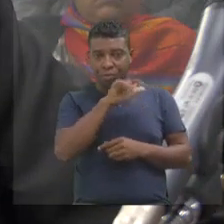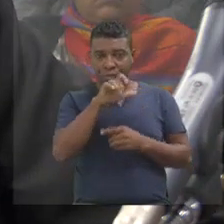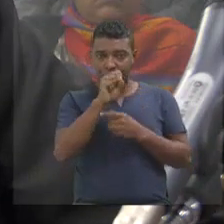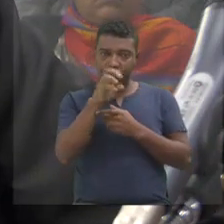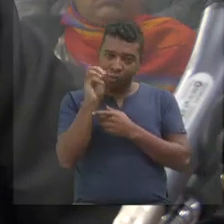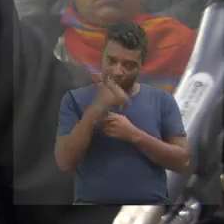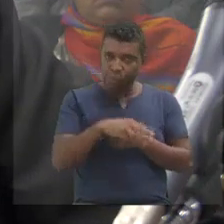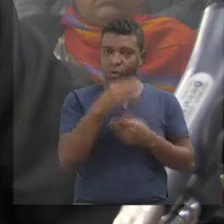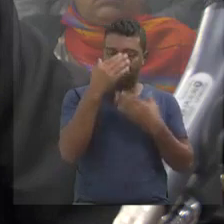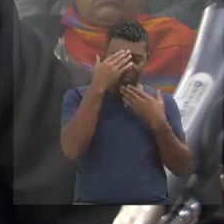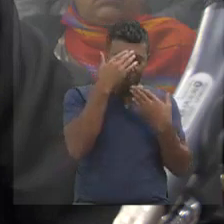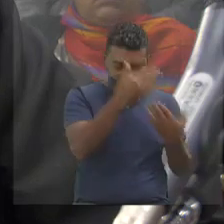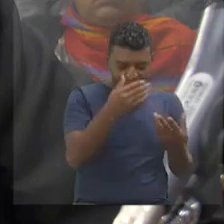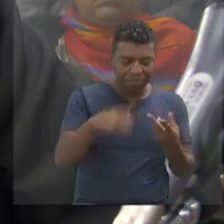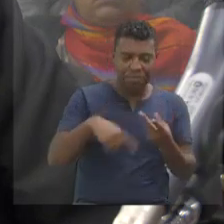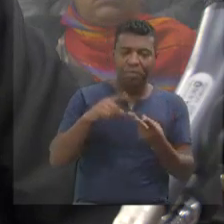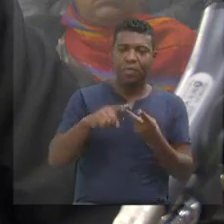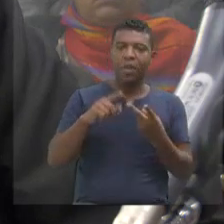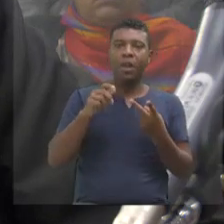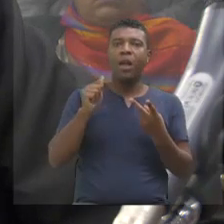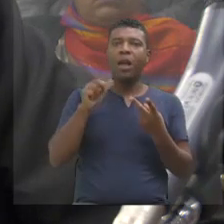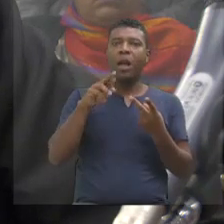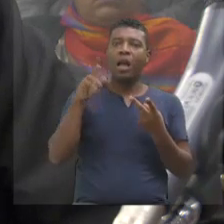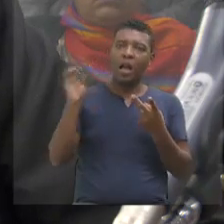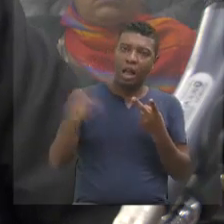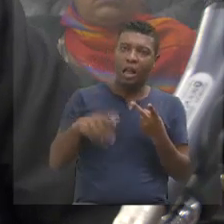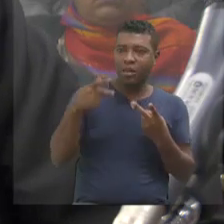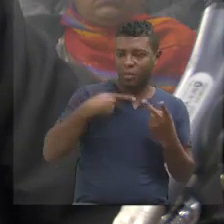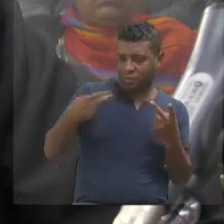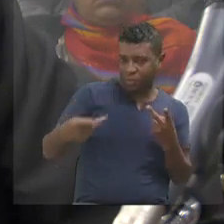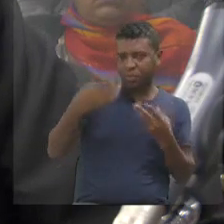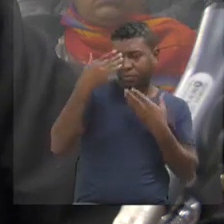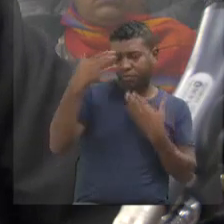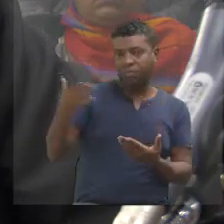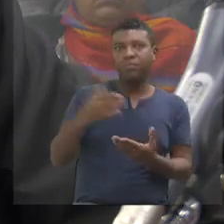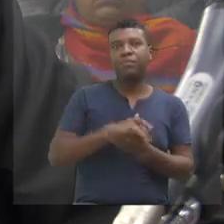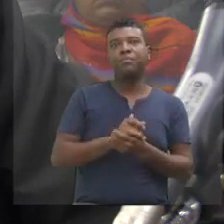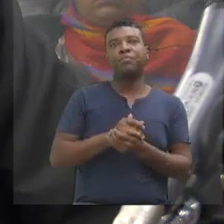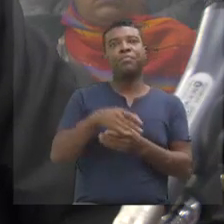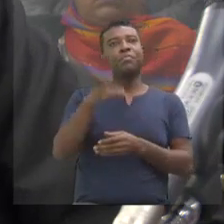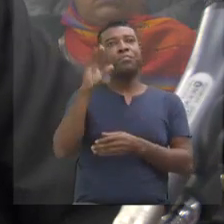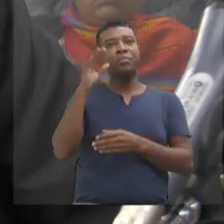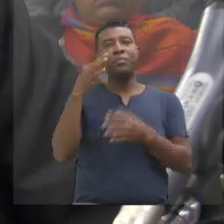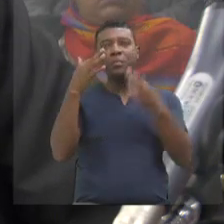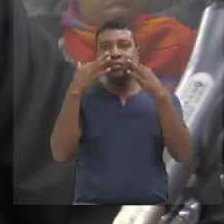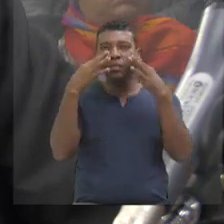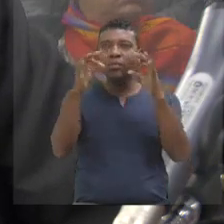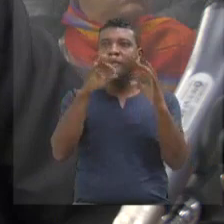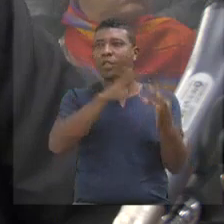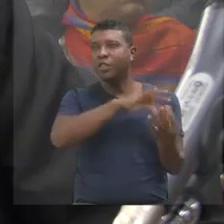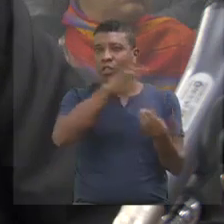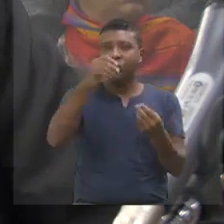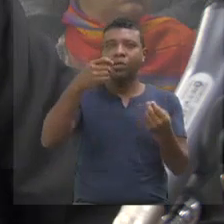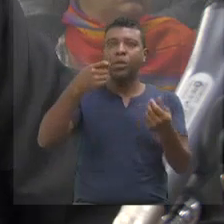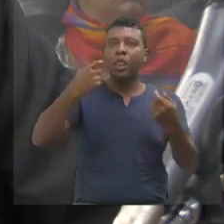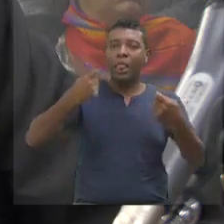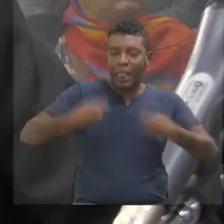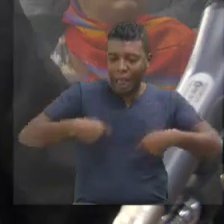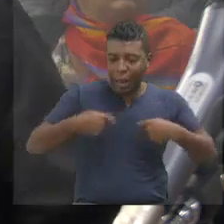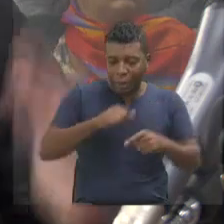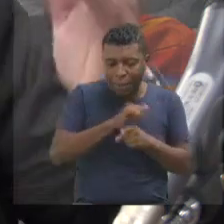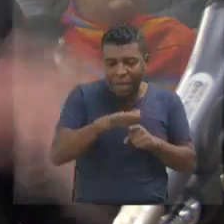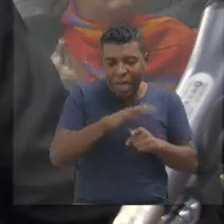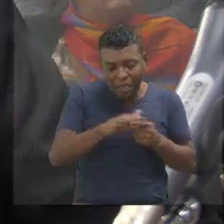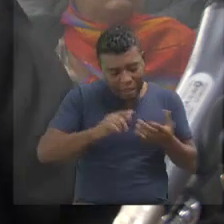Arlen pela oportunidade de estar aqui hoje representando com os anjos ouvir todas as demandas Vamos sentar junto com a comissão